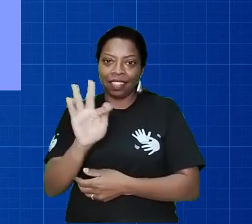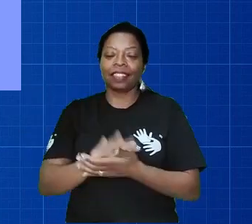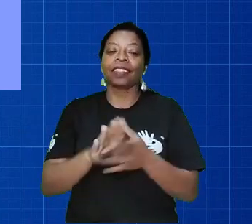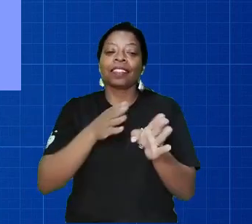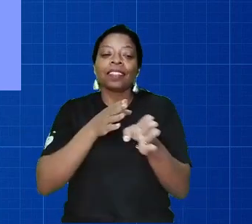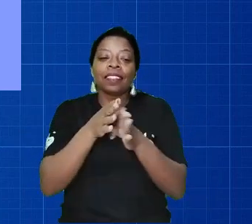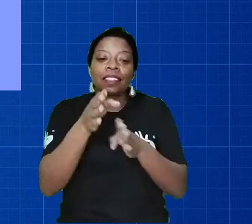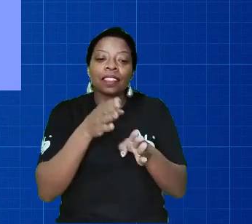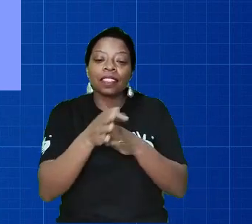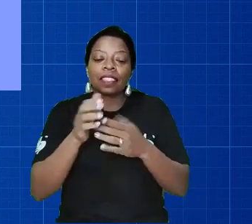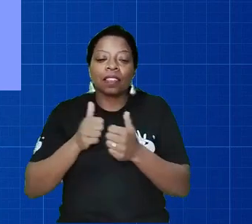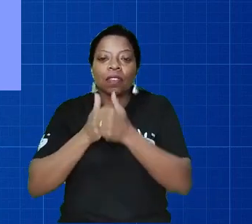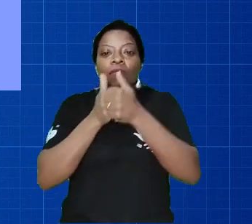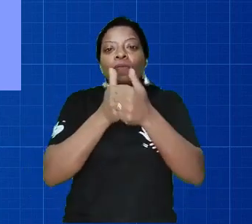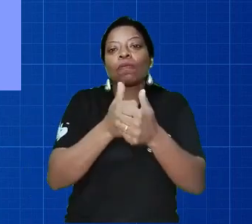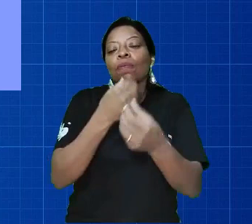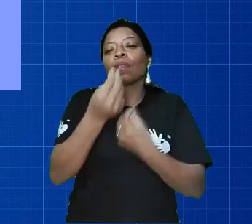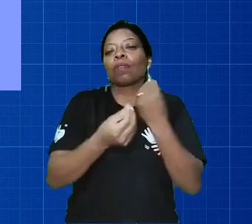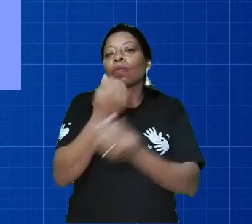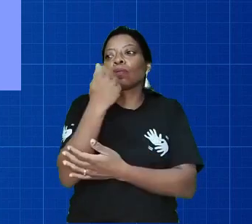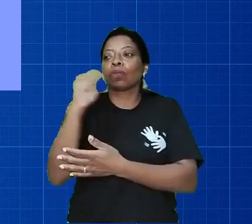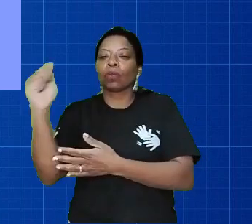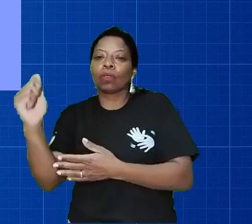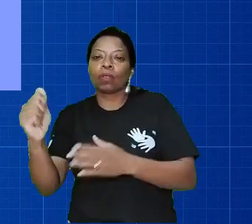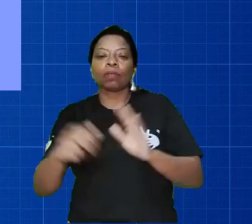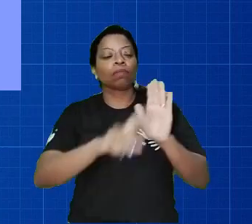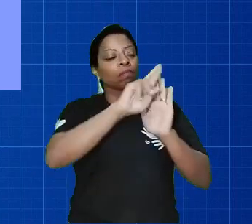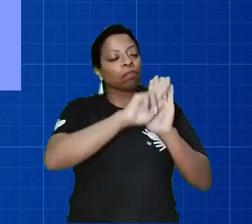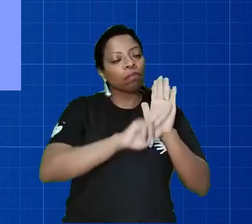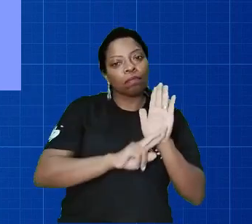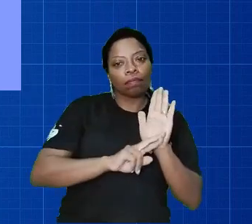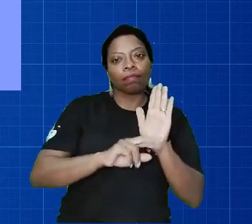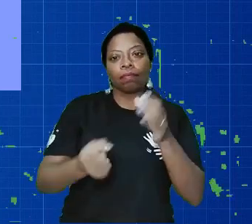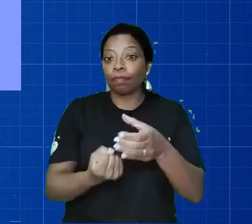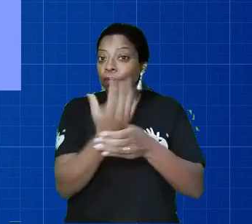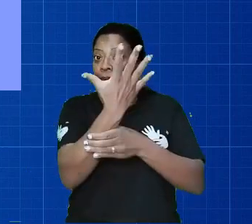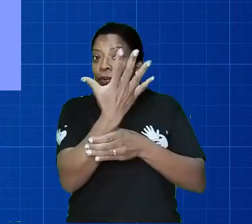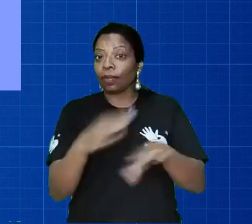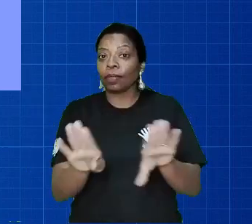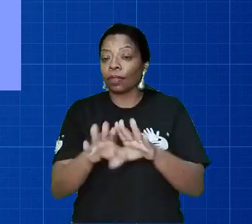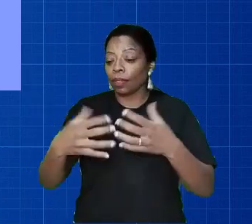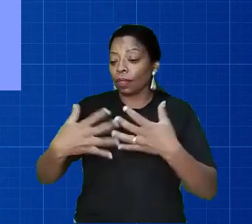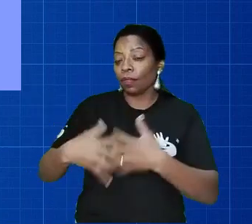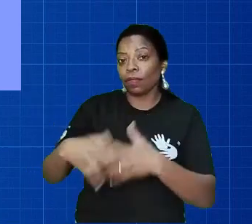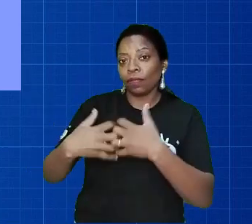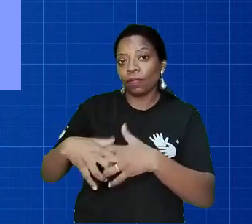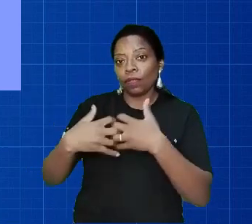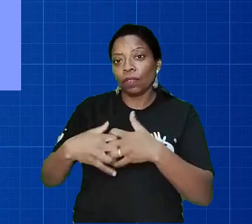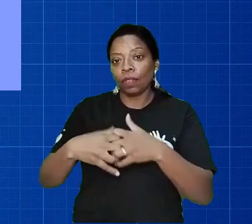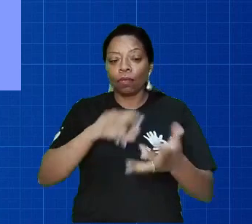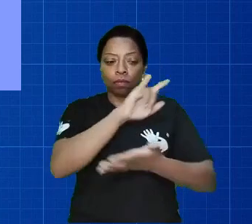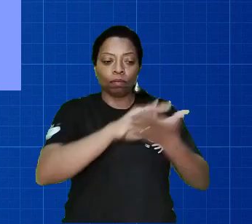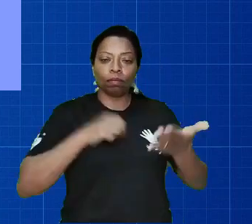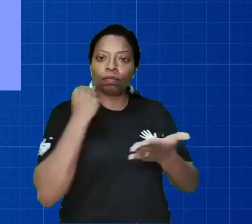a associação quanto às normas de criação, funcionamento e também do registro dos documentos da